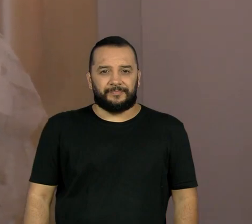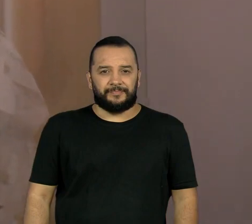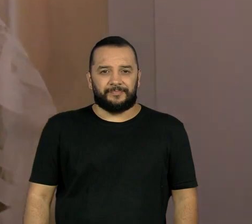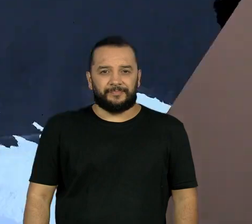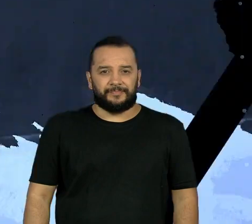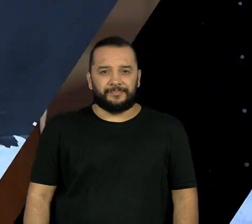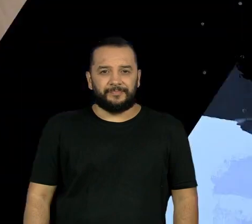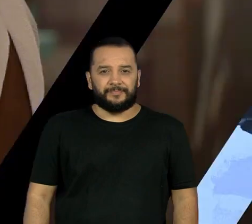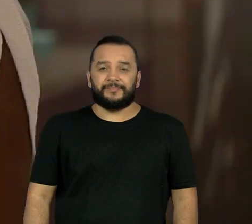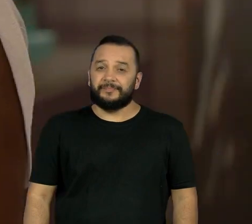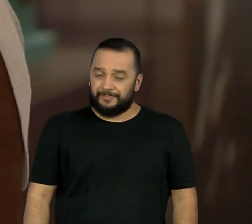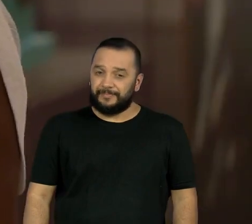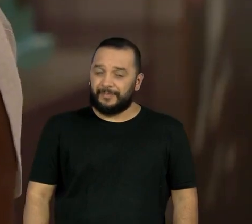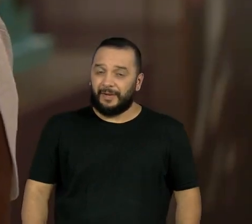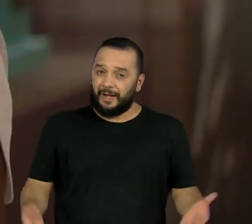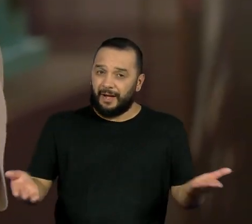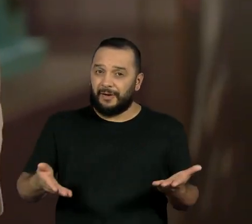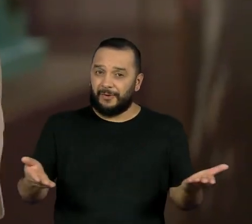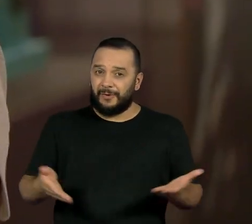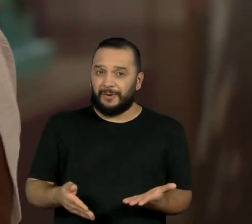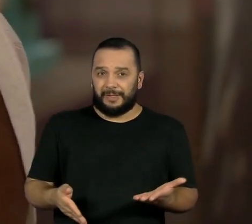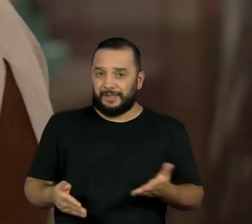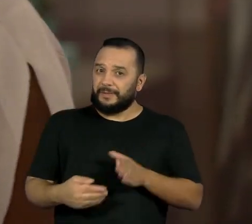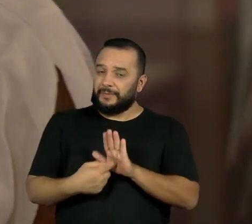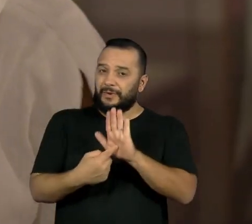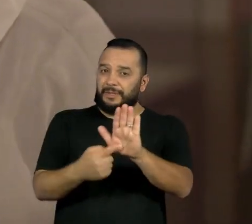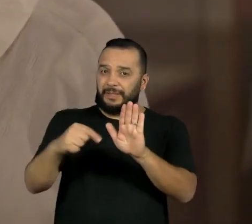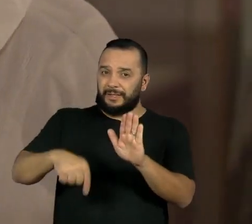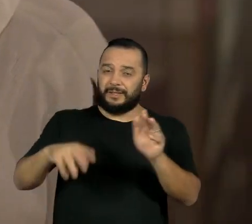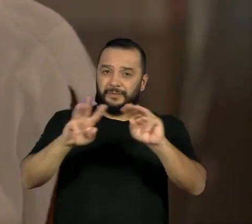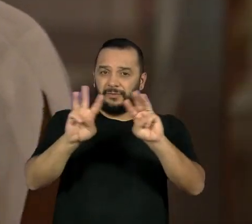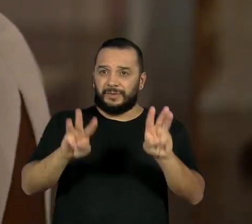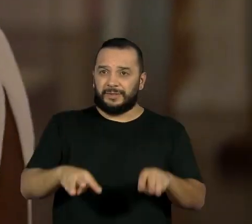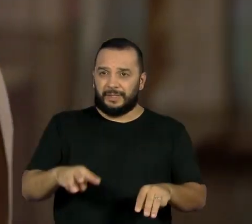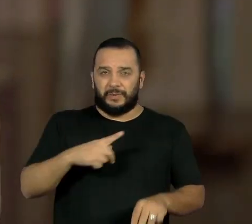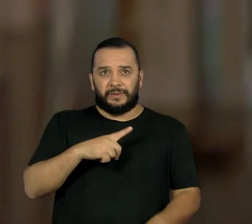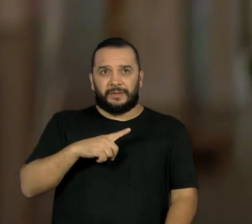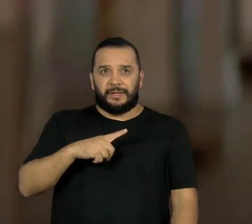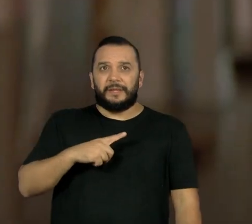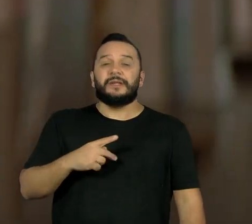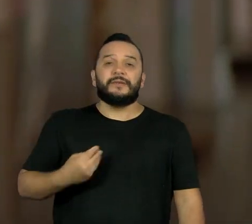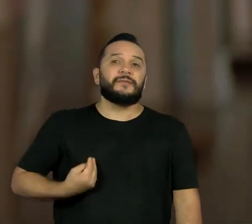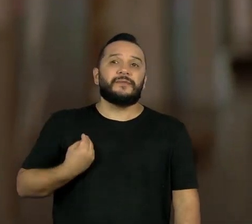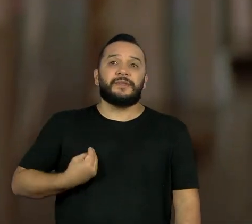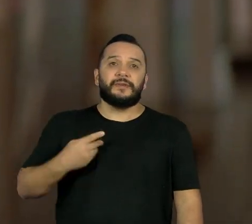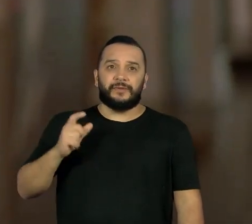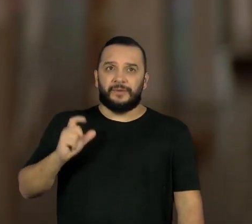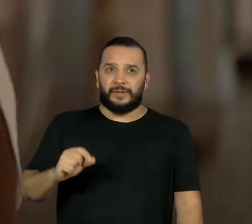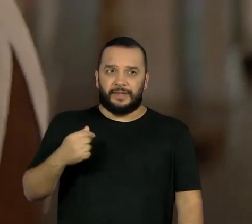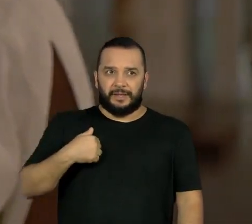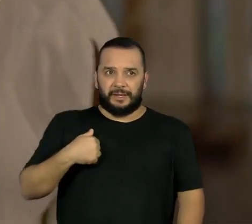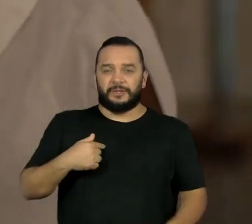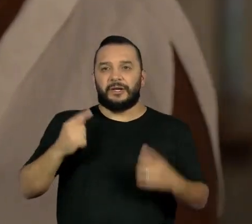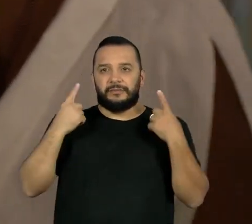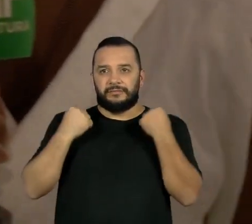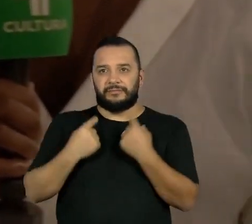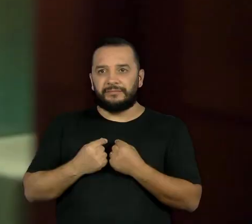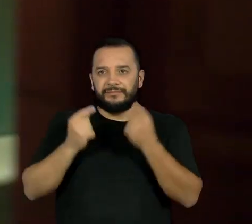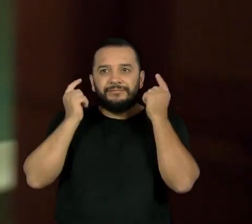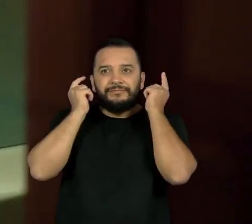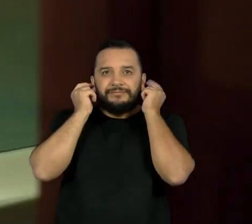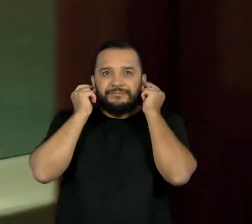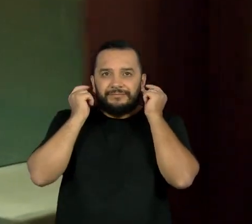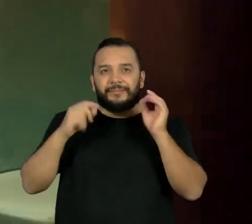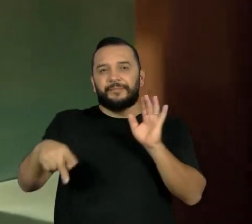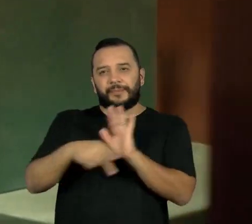arroteque. Nessa outra seção do museu, nós percebemos uma presença muito forte da joalheria afro-brasileira,